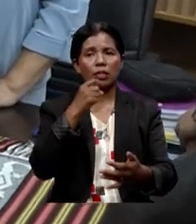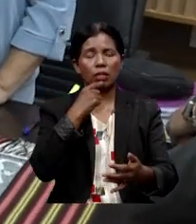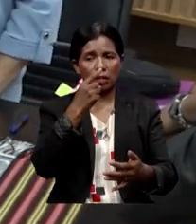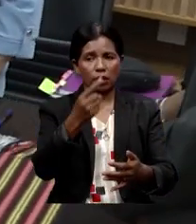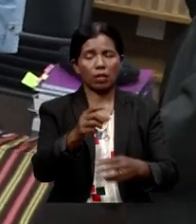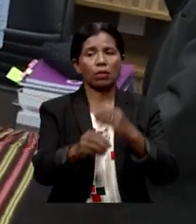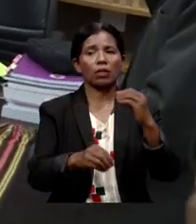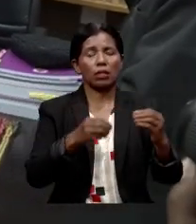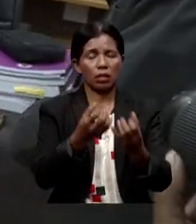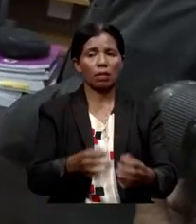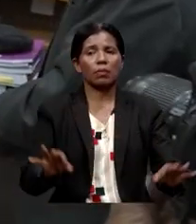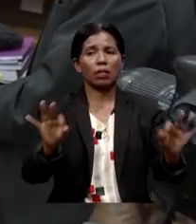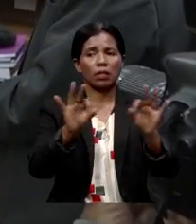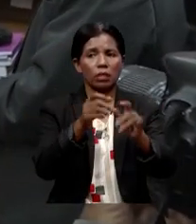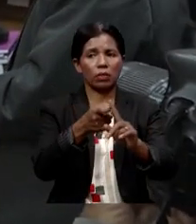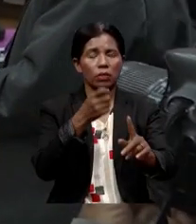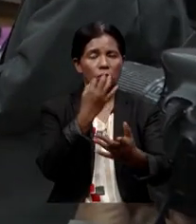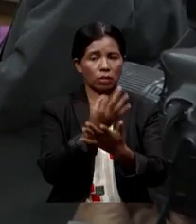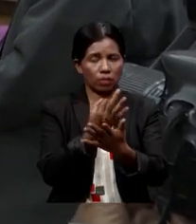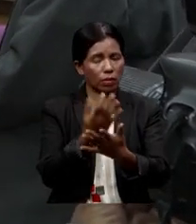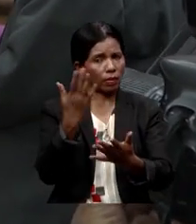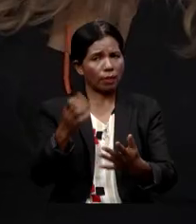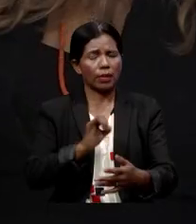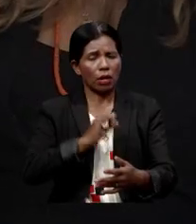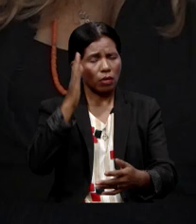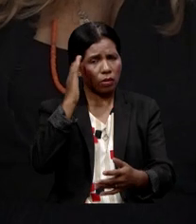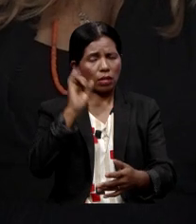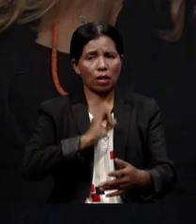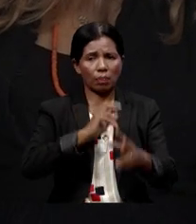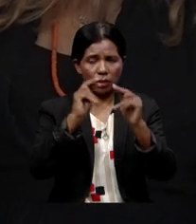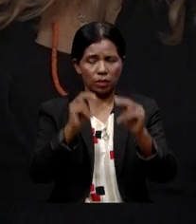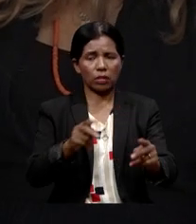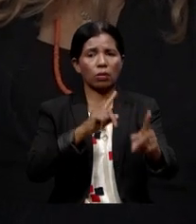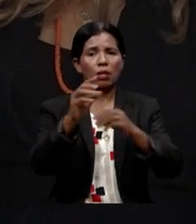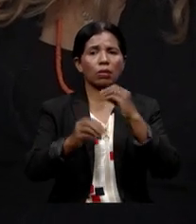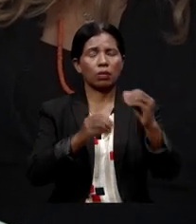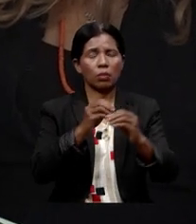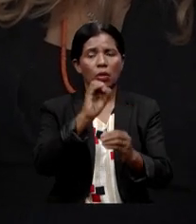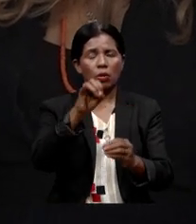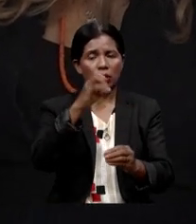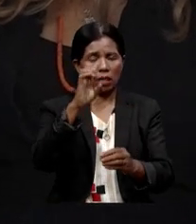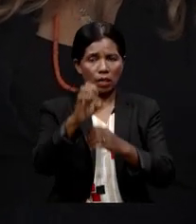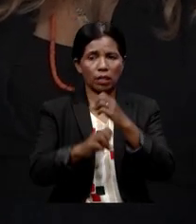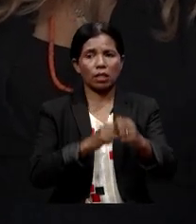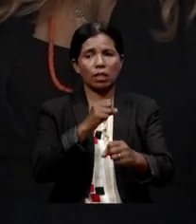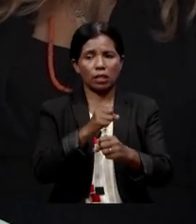clarifica com a importância o seu orçamento refere. Eu nem preciso explicar o total orçamento geral do Estado